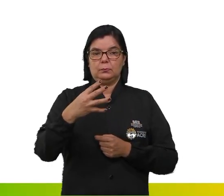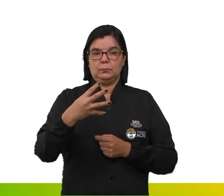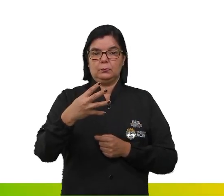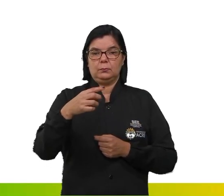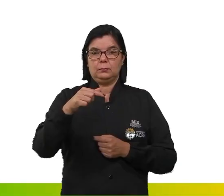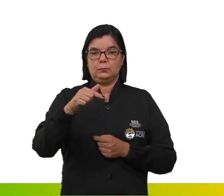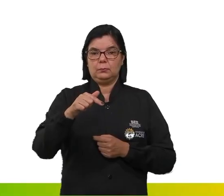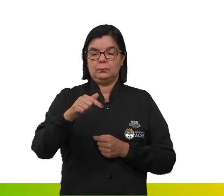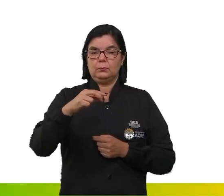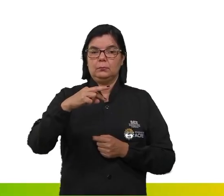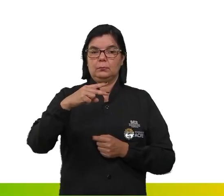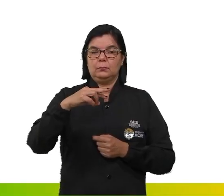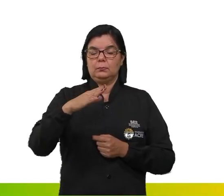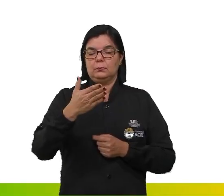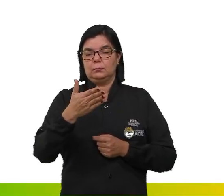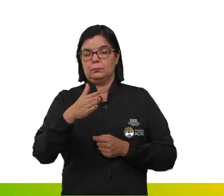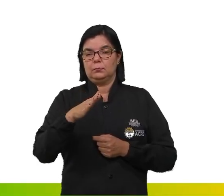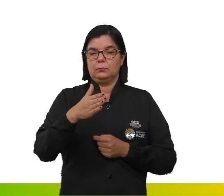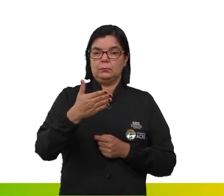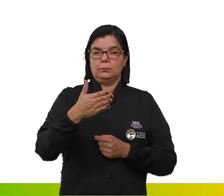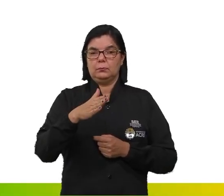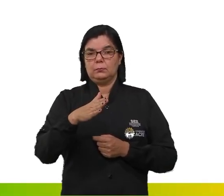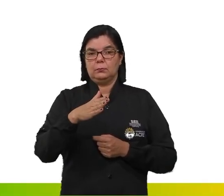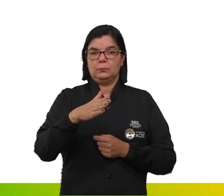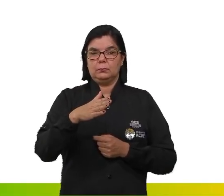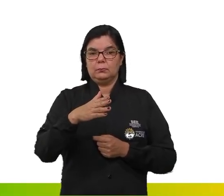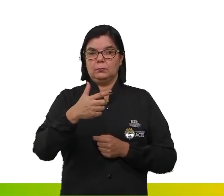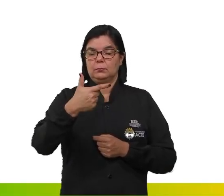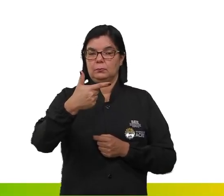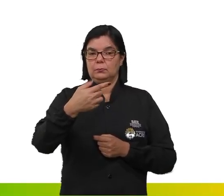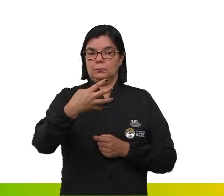4.047. Isso dá aproximadamente